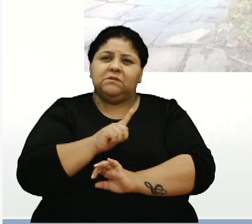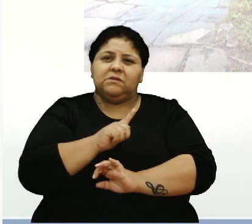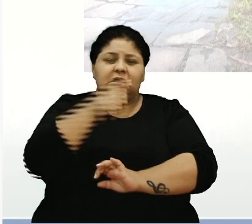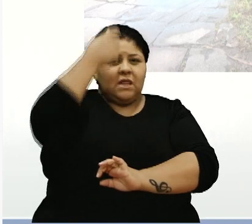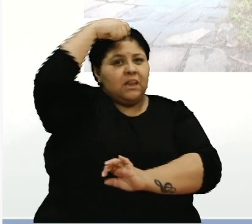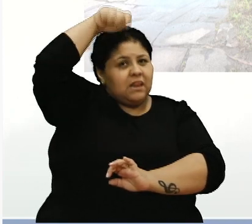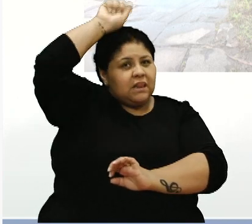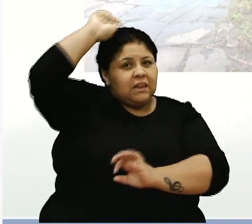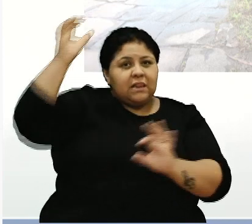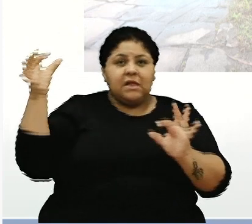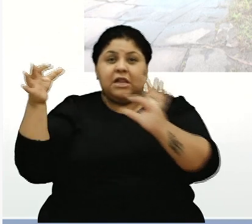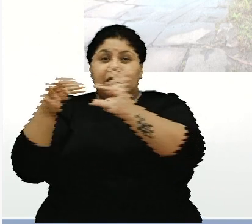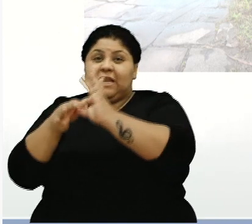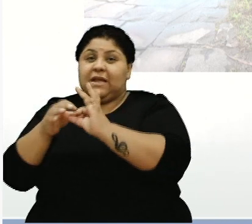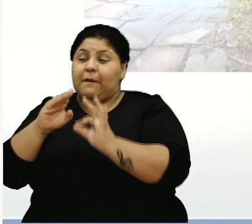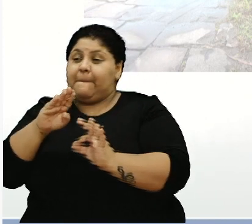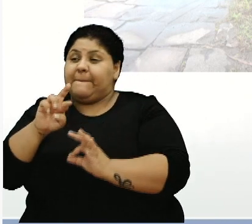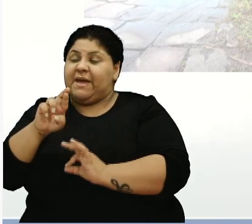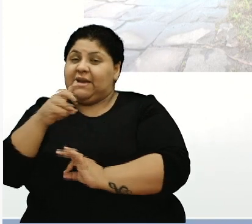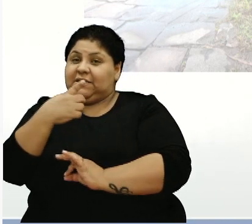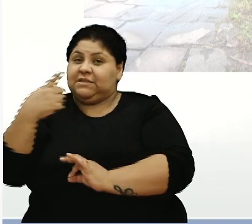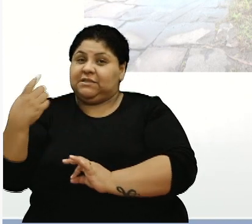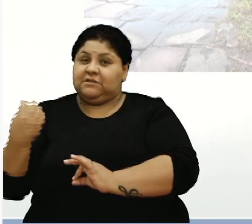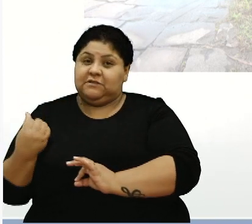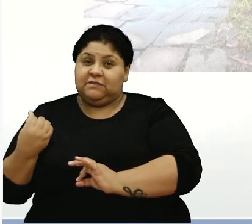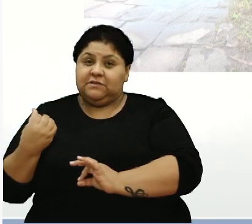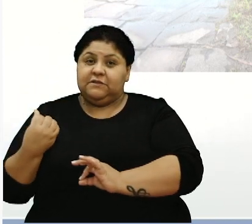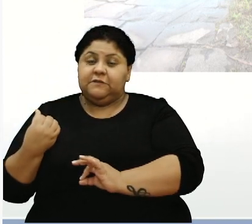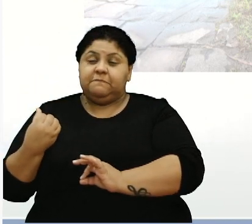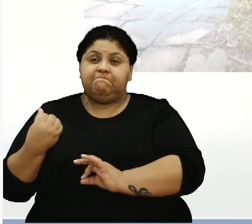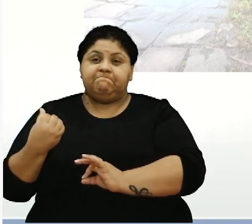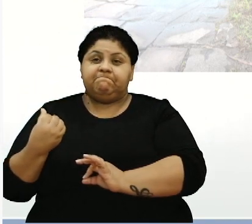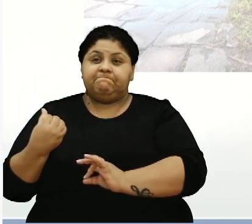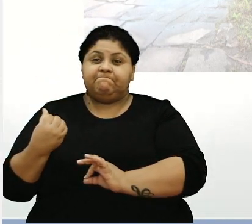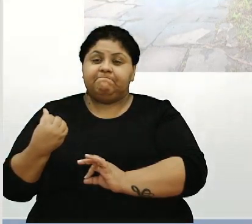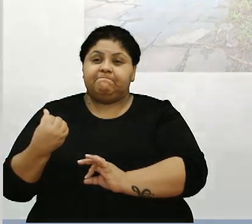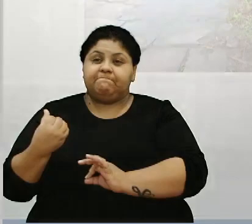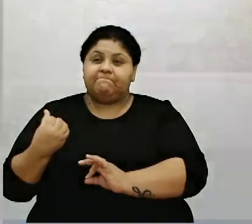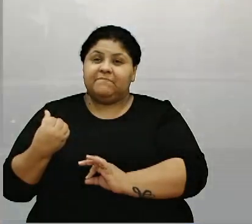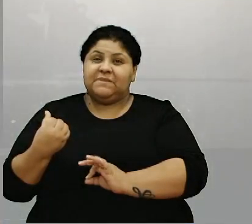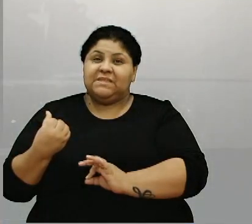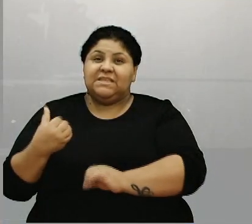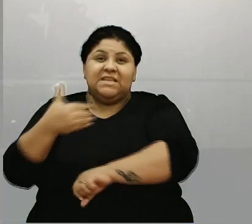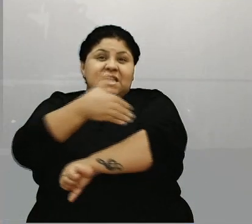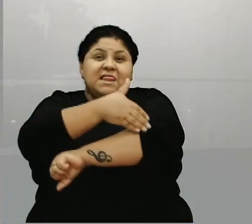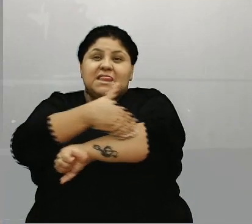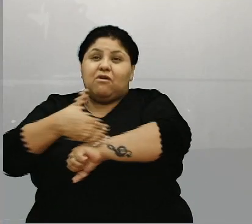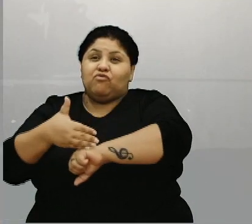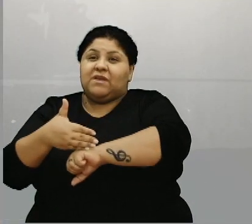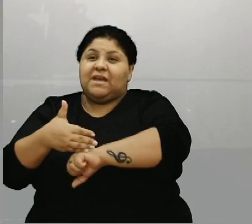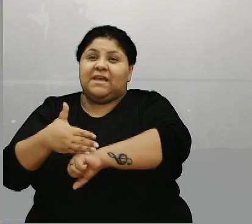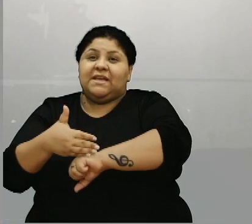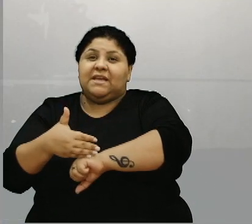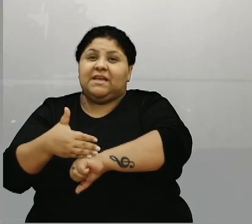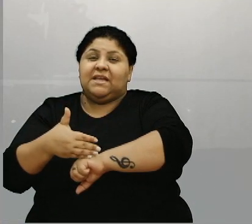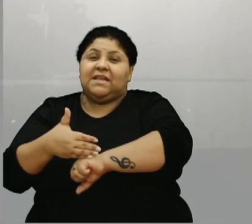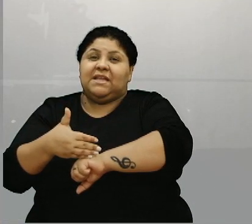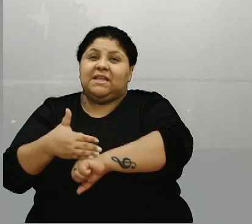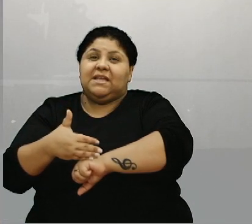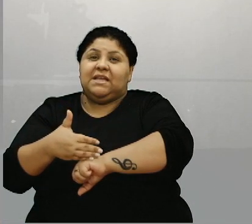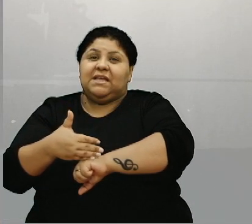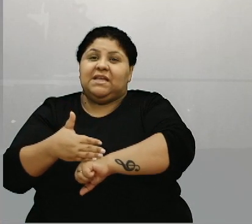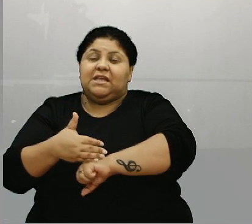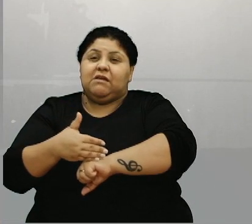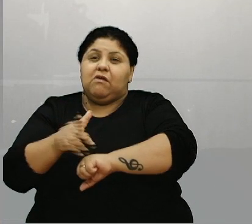UX à BR-116. Uma via que não existe praticamente boca de lobo. Eu não consigo entender nas